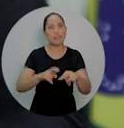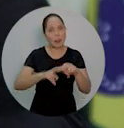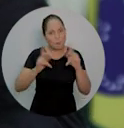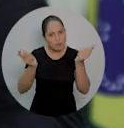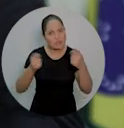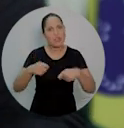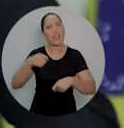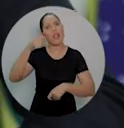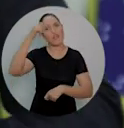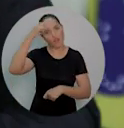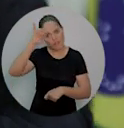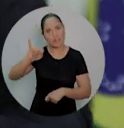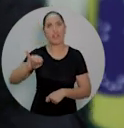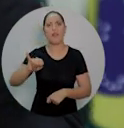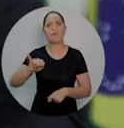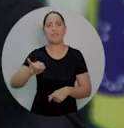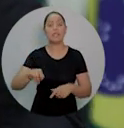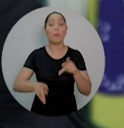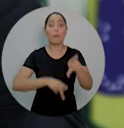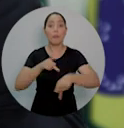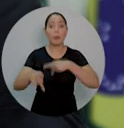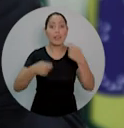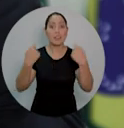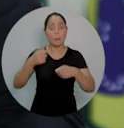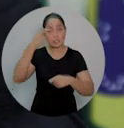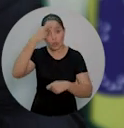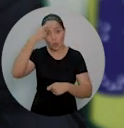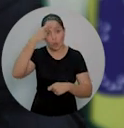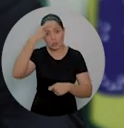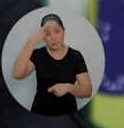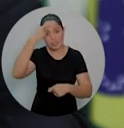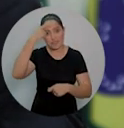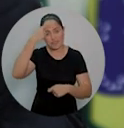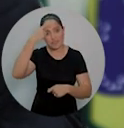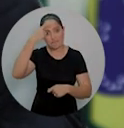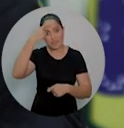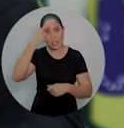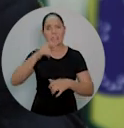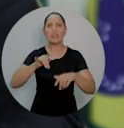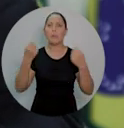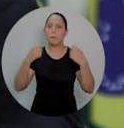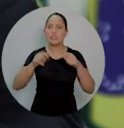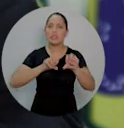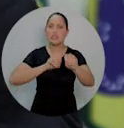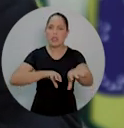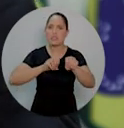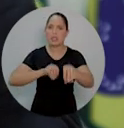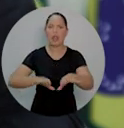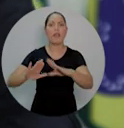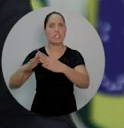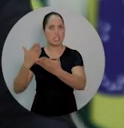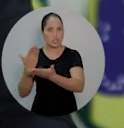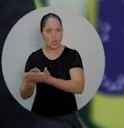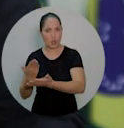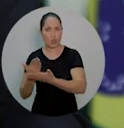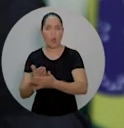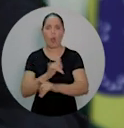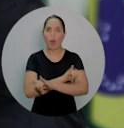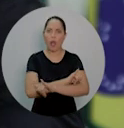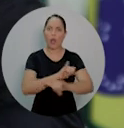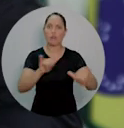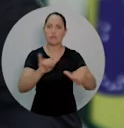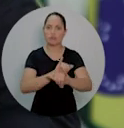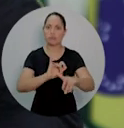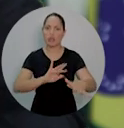ser evitados com uma maior conscientização da população através da massificação de campanhas educativas em escolas,